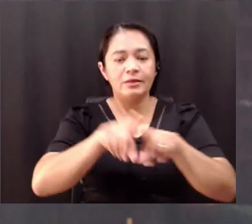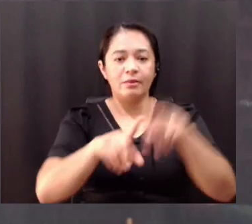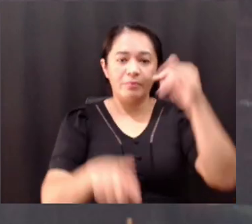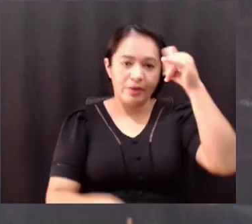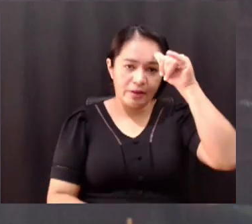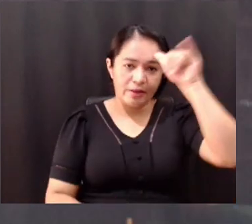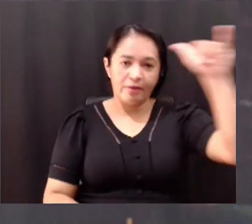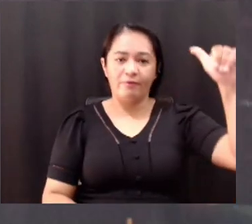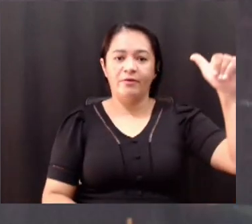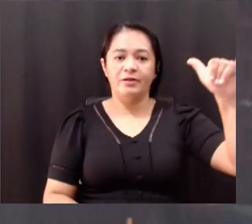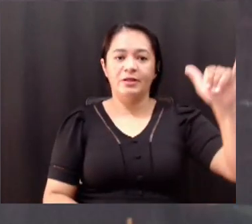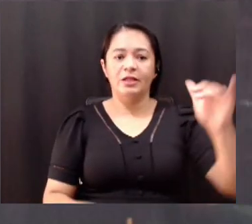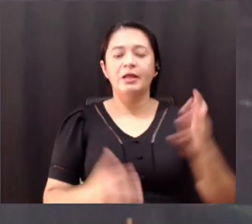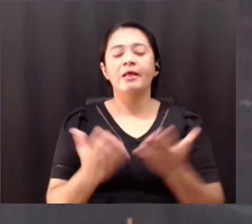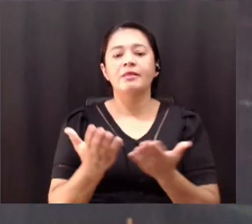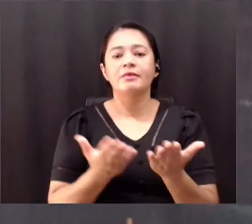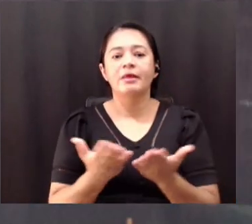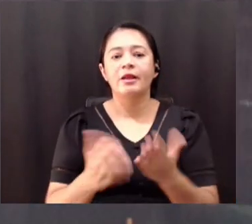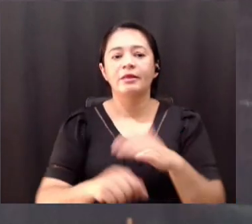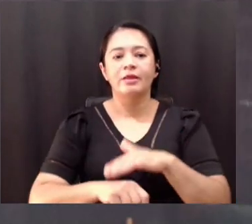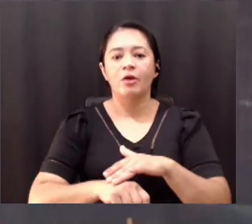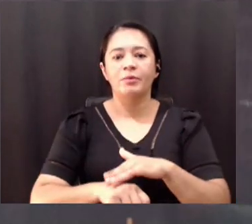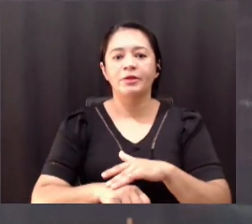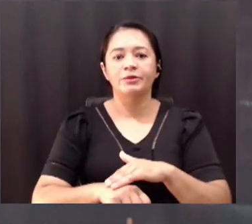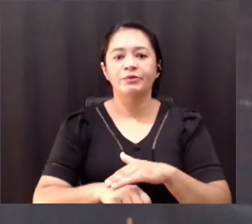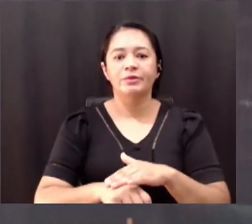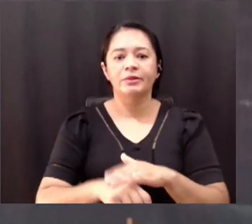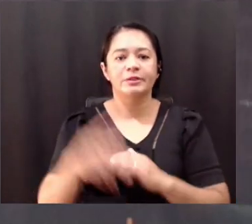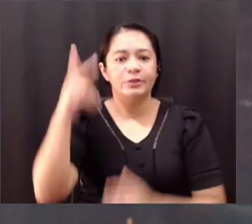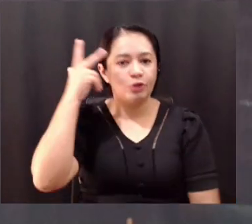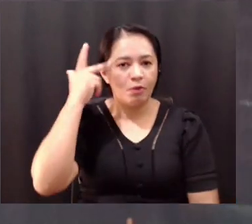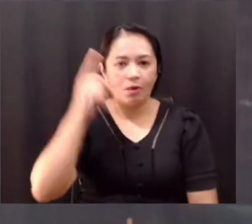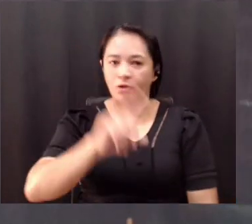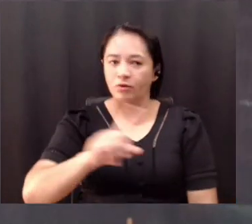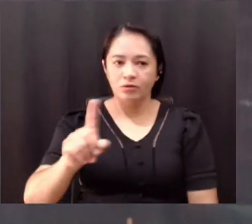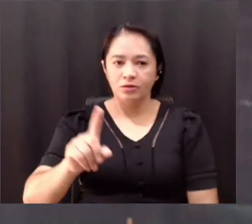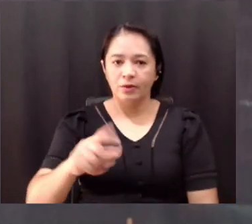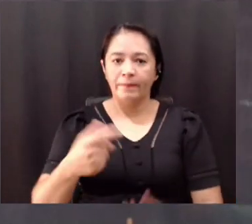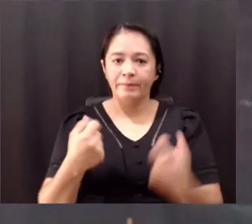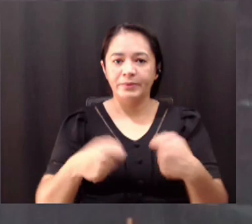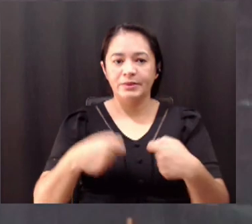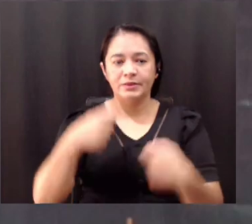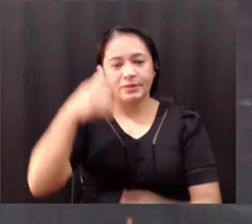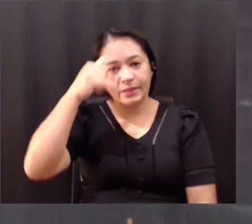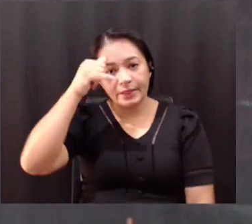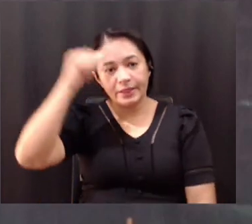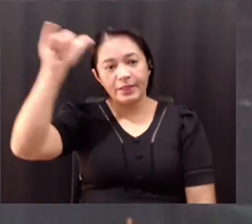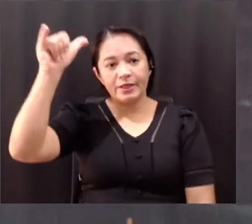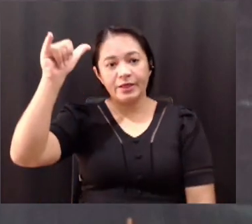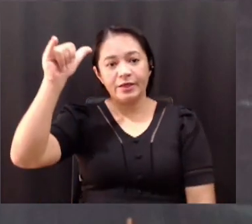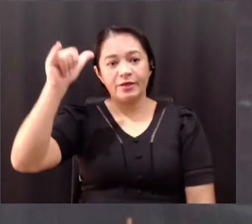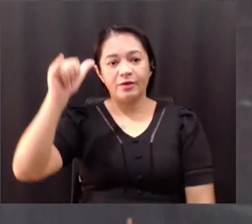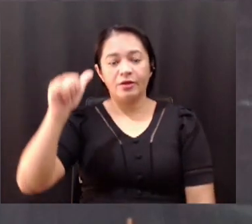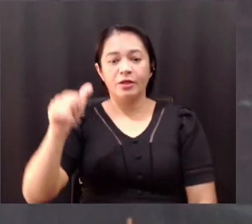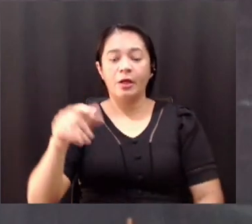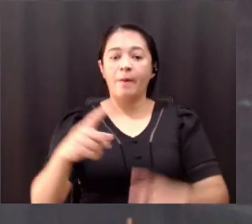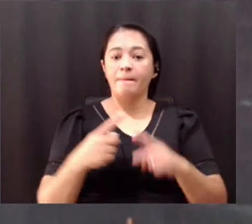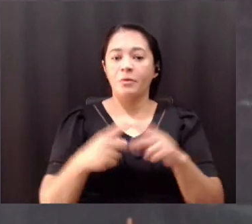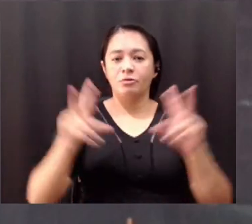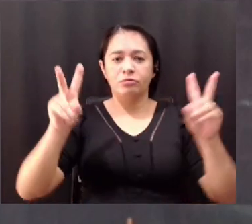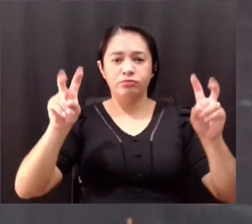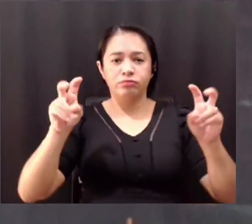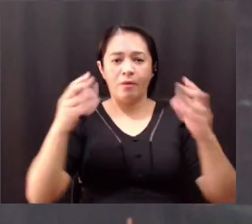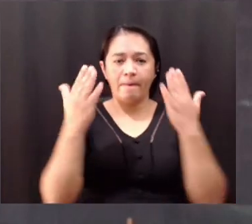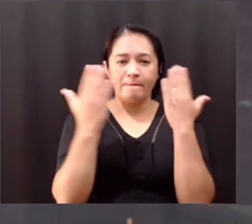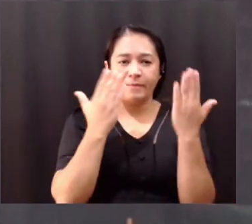um adoecimento como uma coisa corriqueira. É claro, a doutora vai saber melhor que eu que em questões psicológicas, as coisas muitas vezes